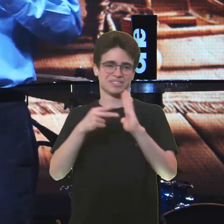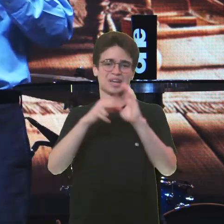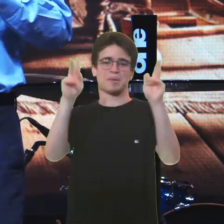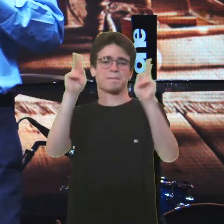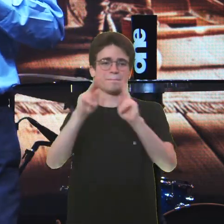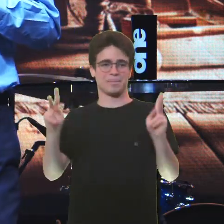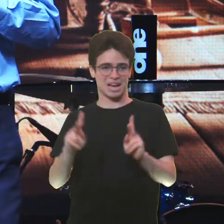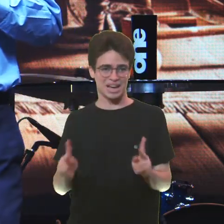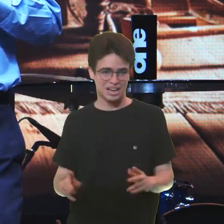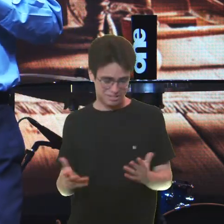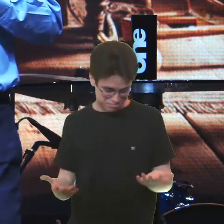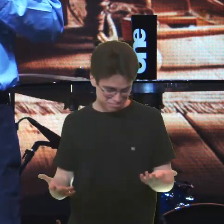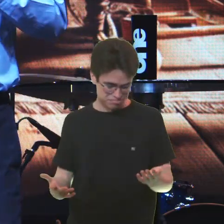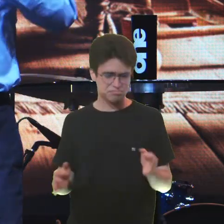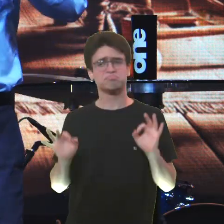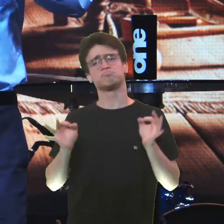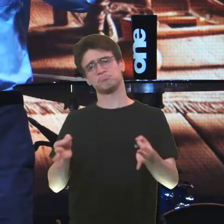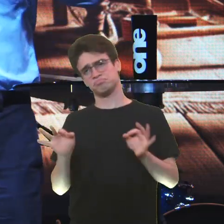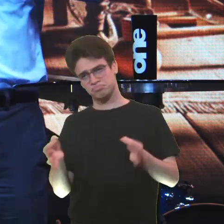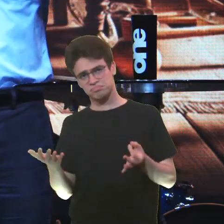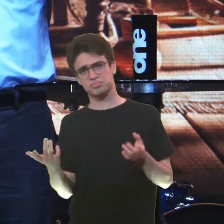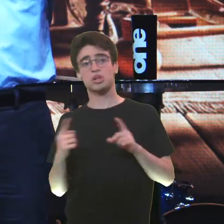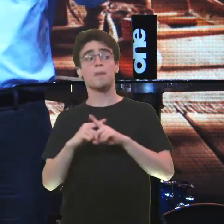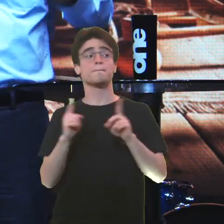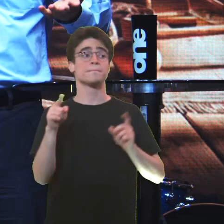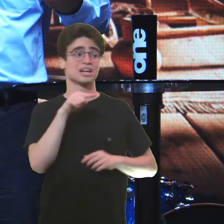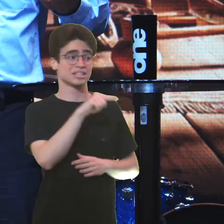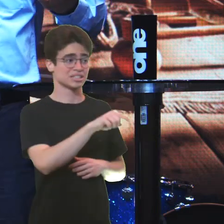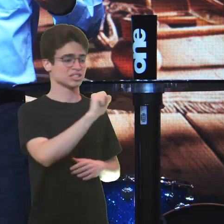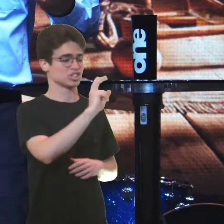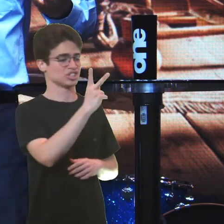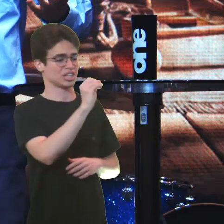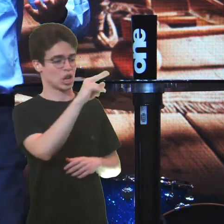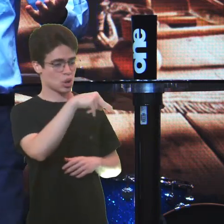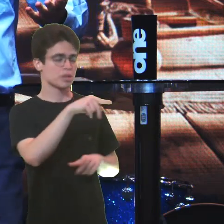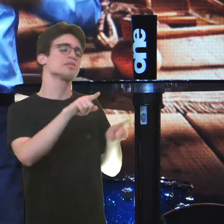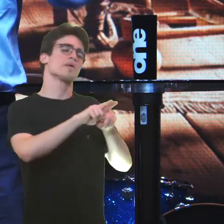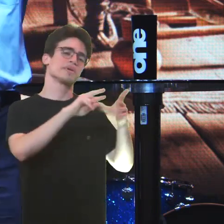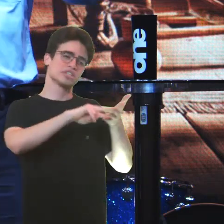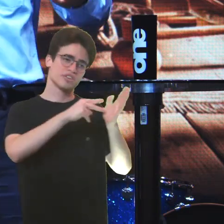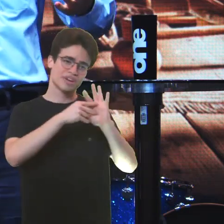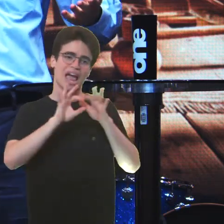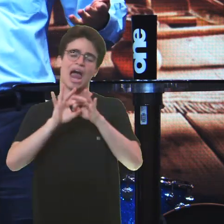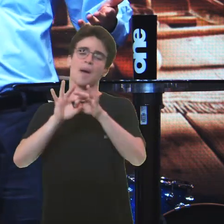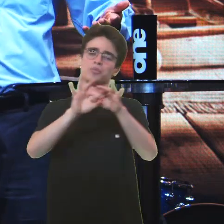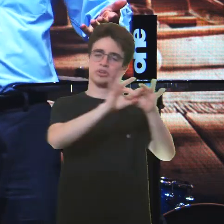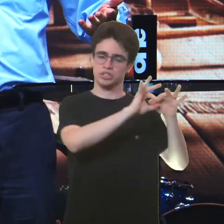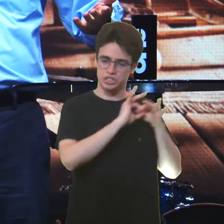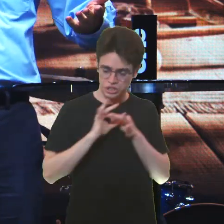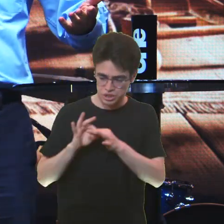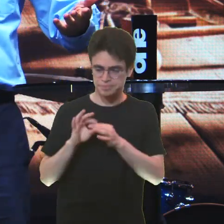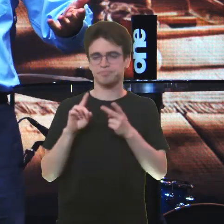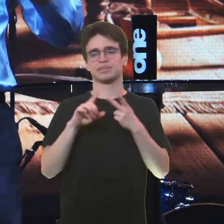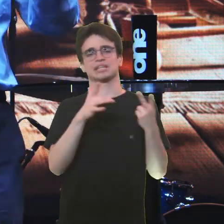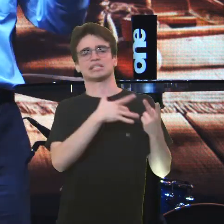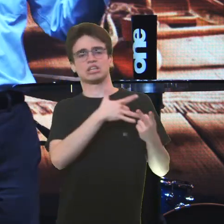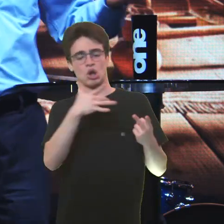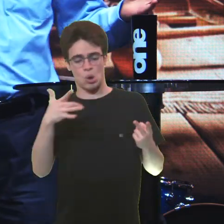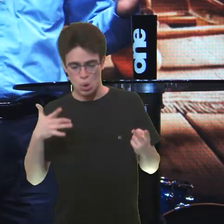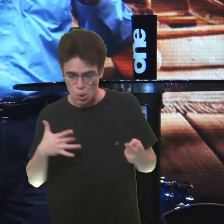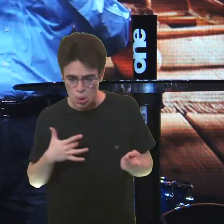shalom también da Mas la shalom idea também traz a ideia de armonía, de harmonia, de salud, de saúde,